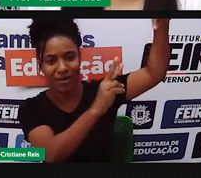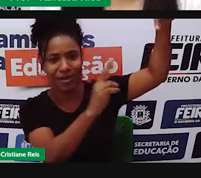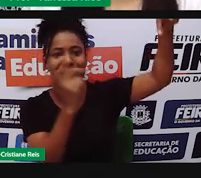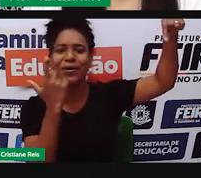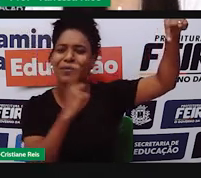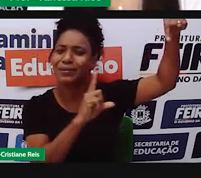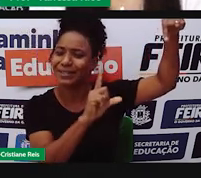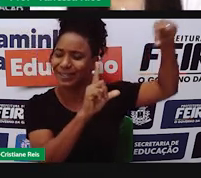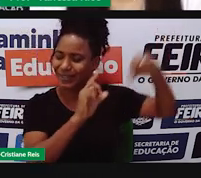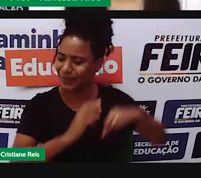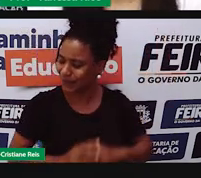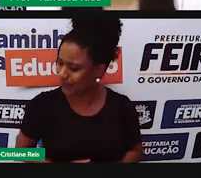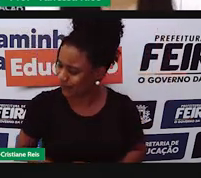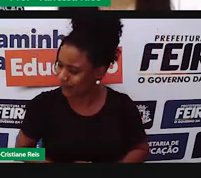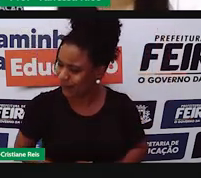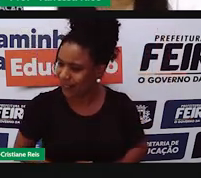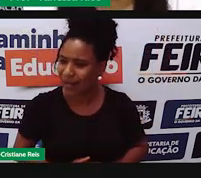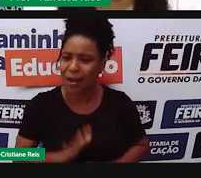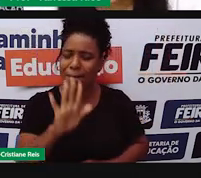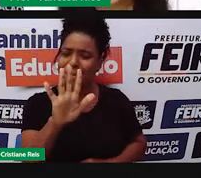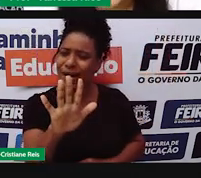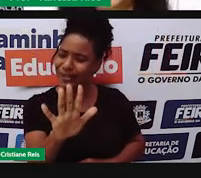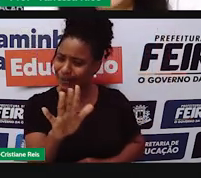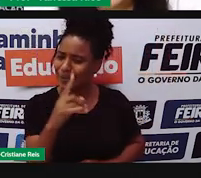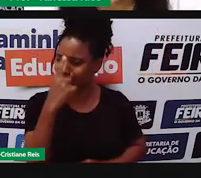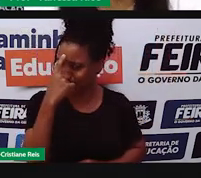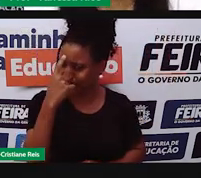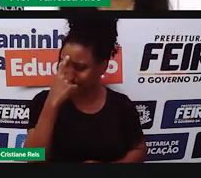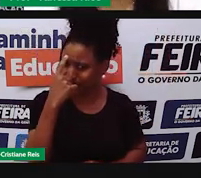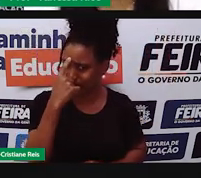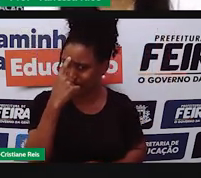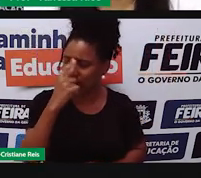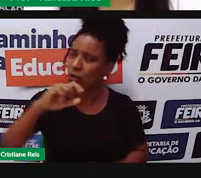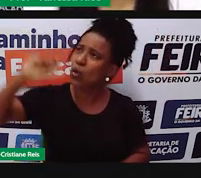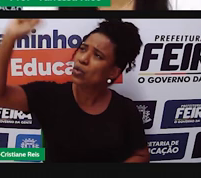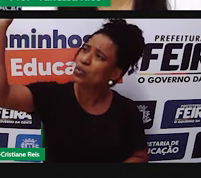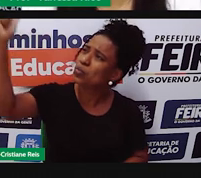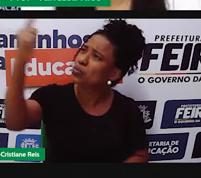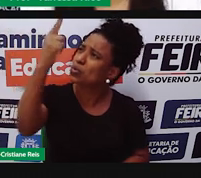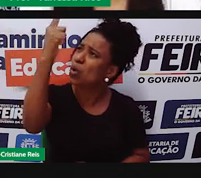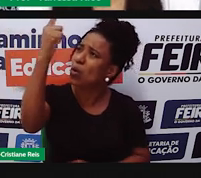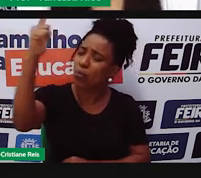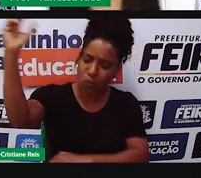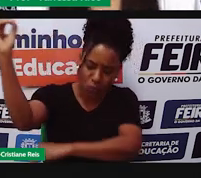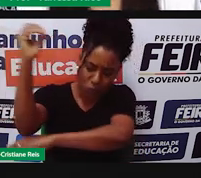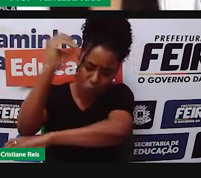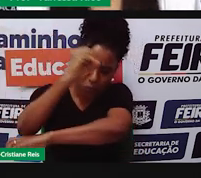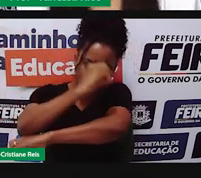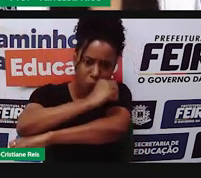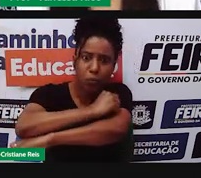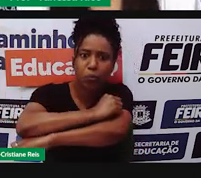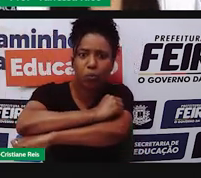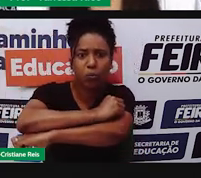Mas aí a própria pergunta, o que que aconteceria se o sol sumisse?